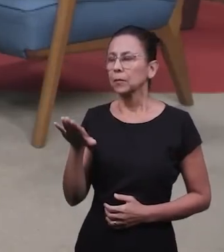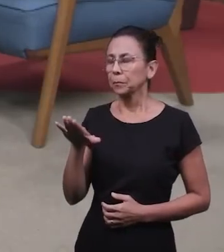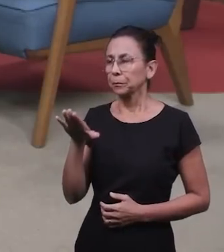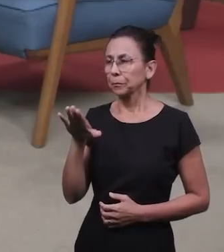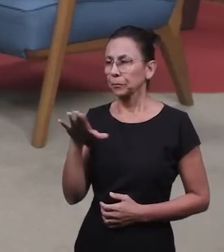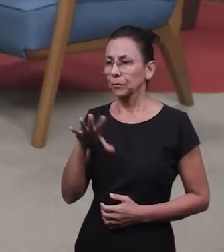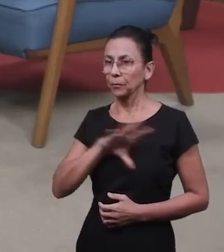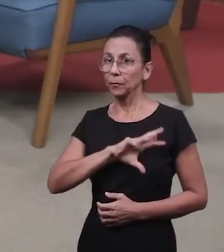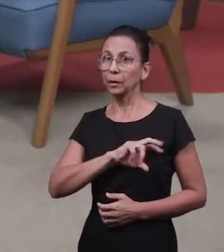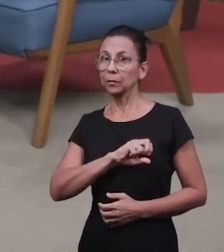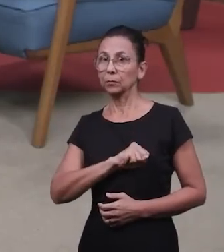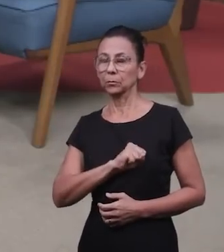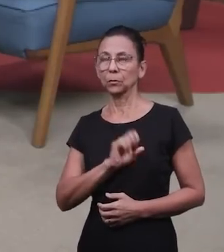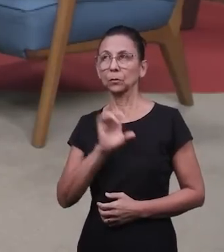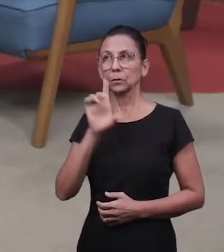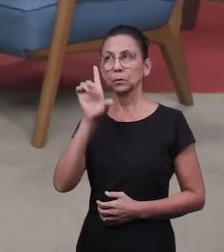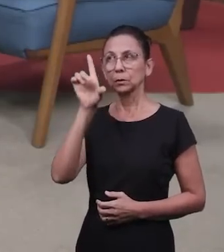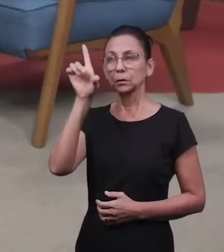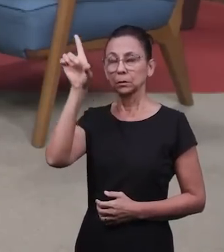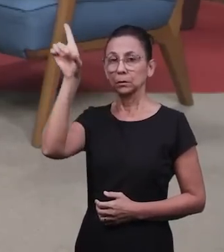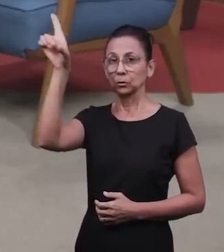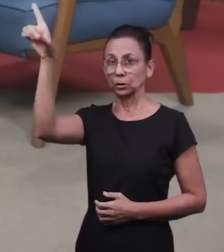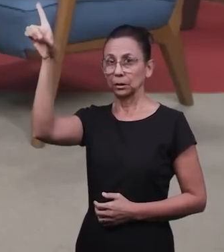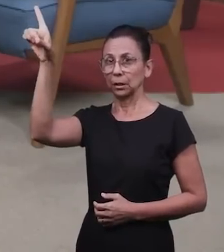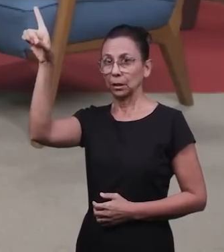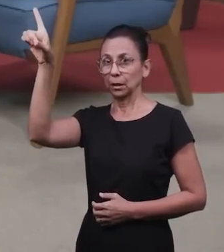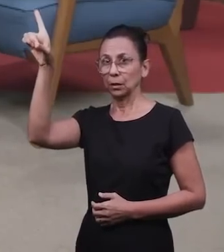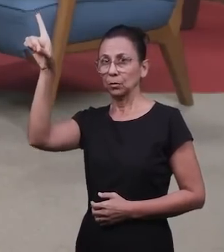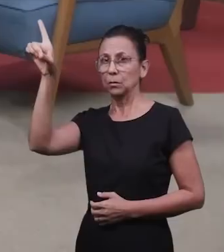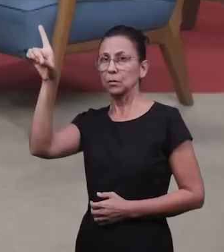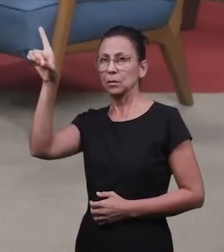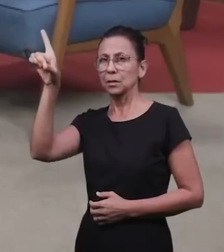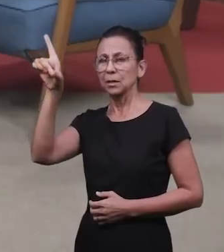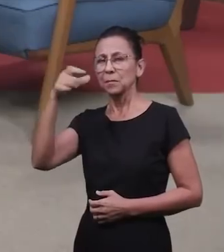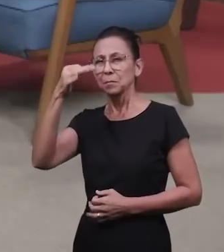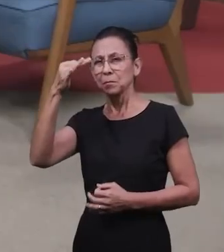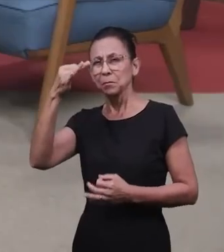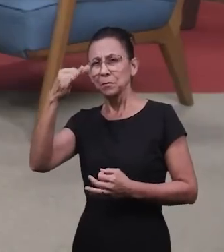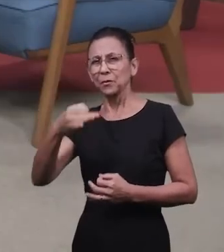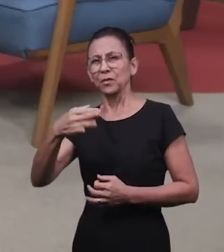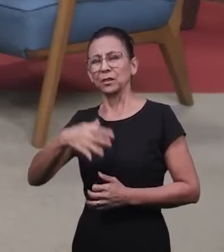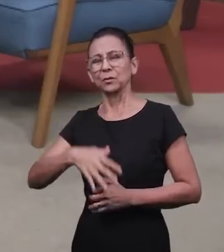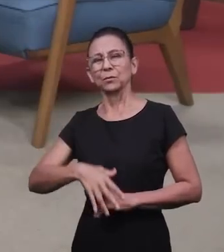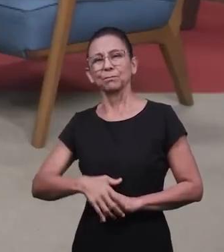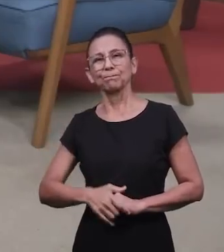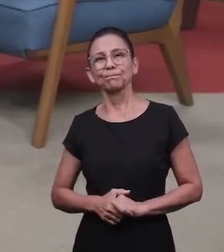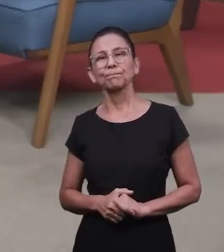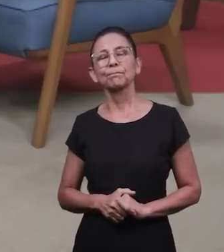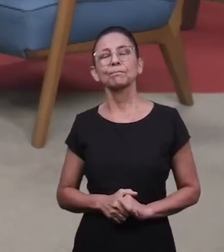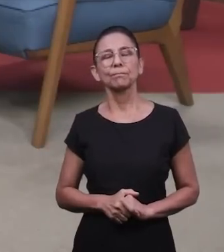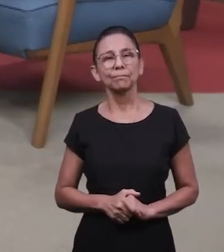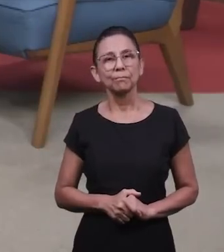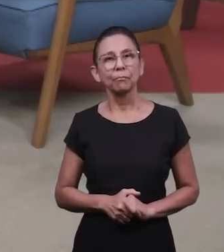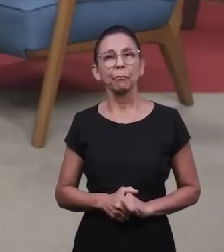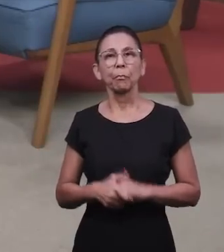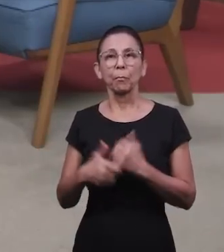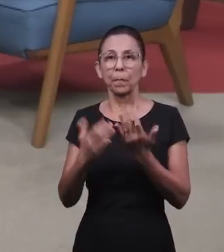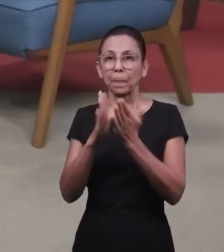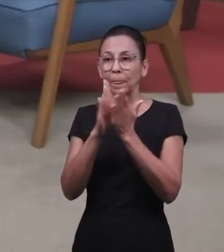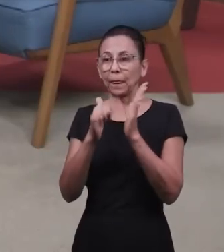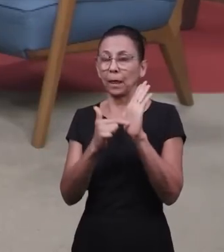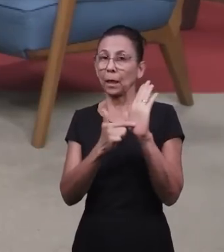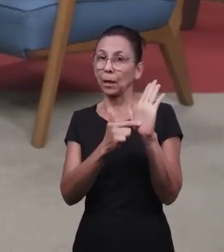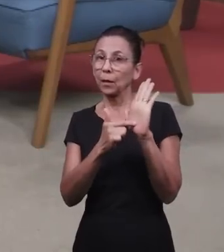Esse amor de Deus é o amor perfeito, porque,